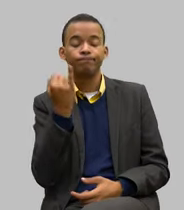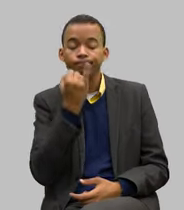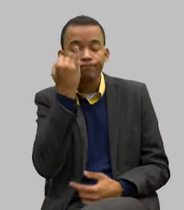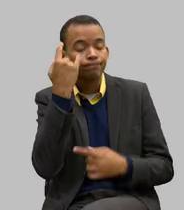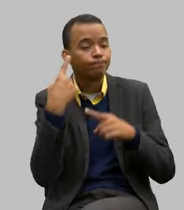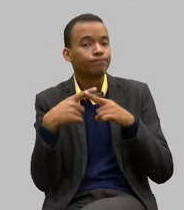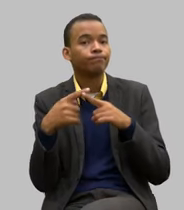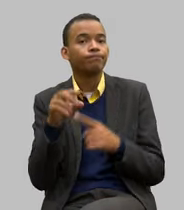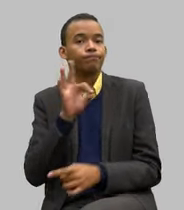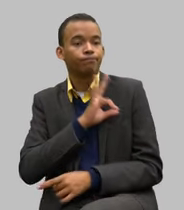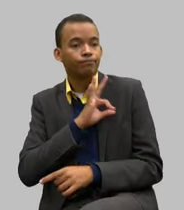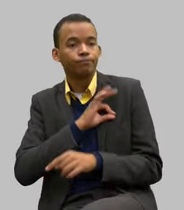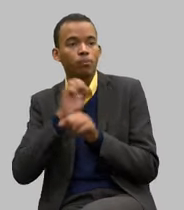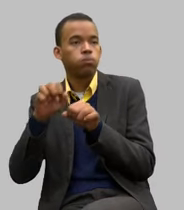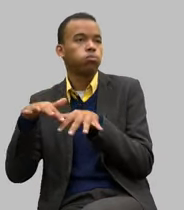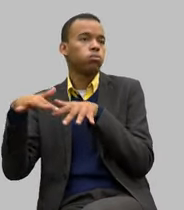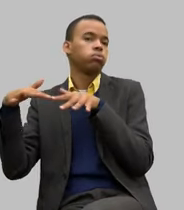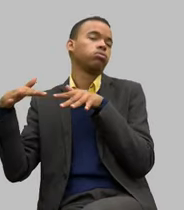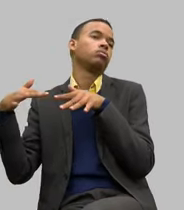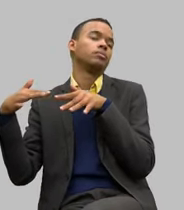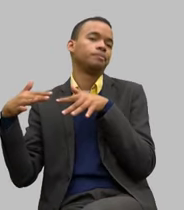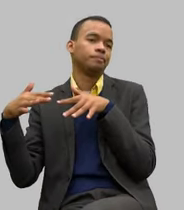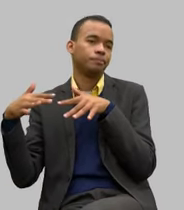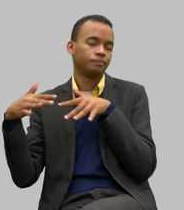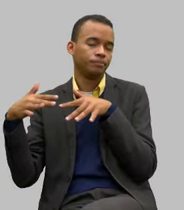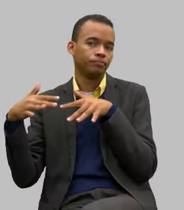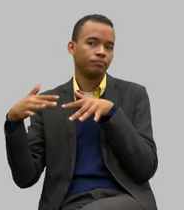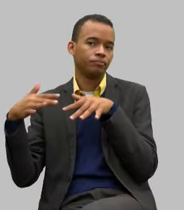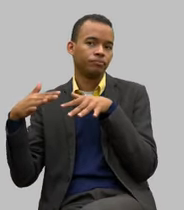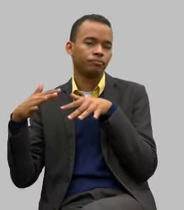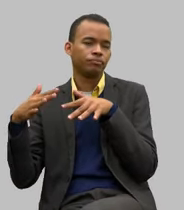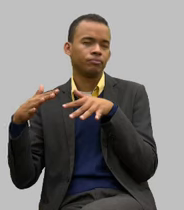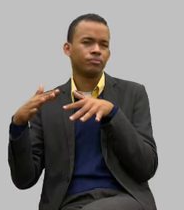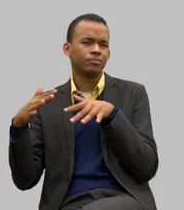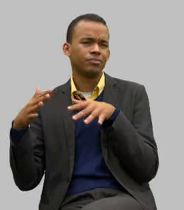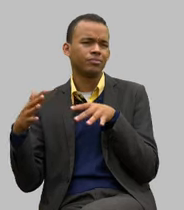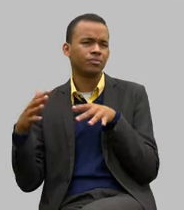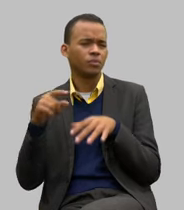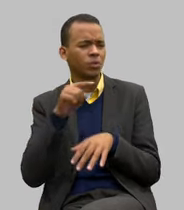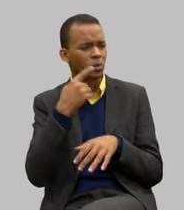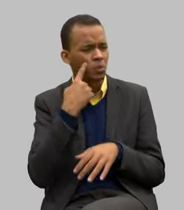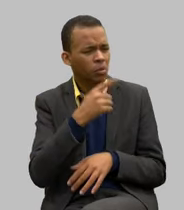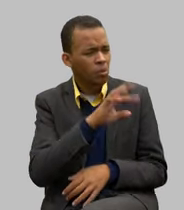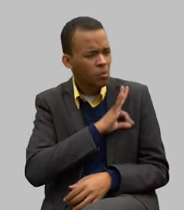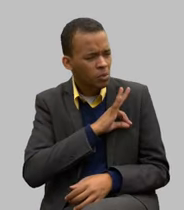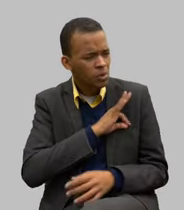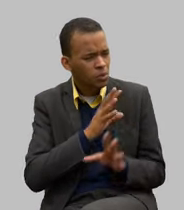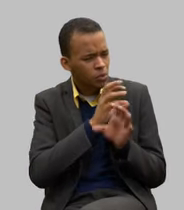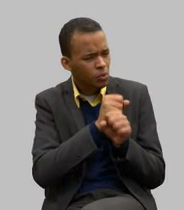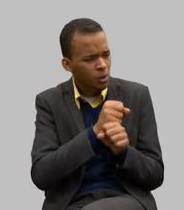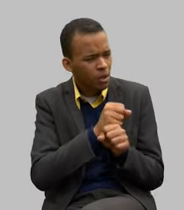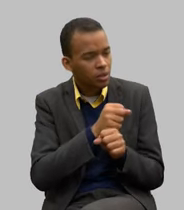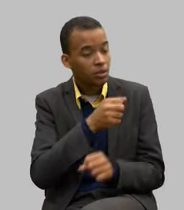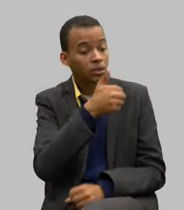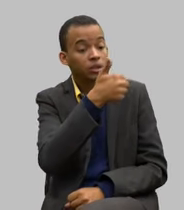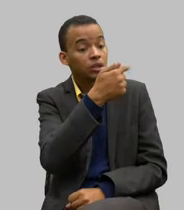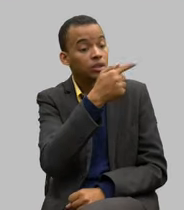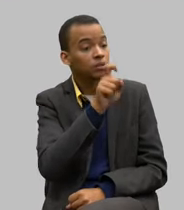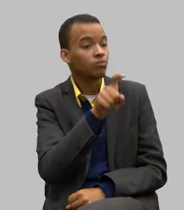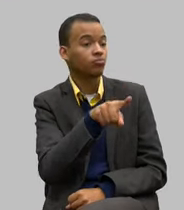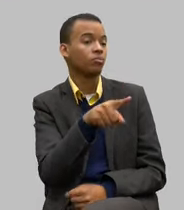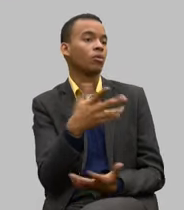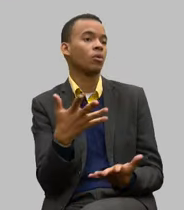sim de mais de aqui de policiais penais são quantos hoje são 17000 são